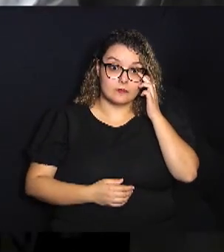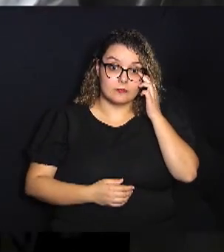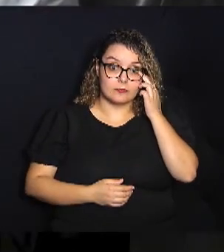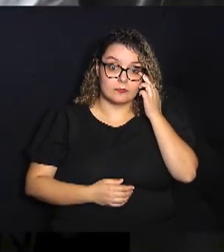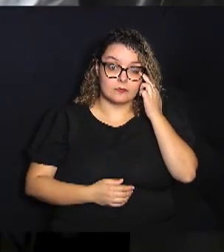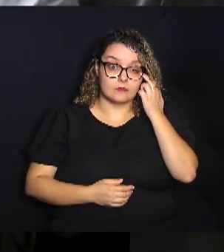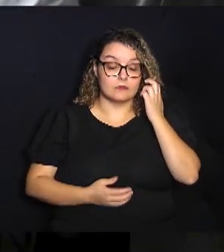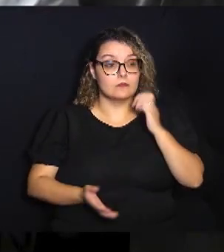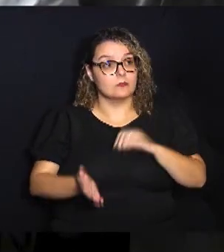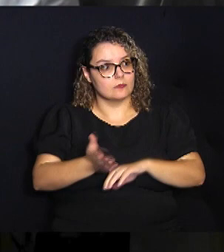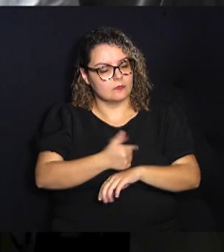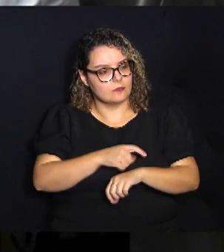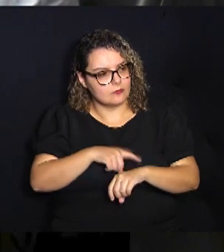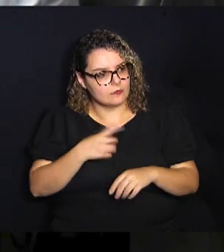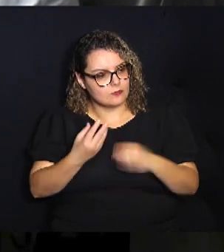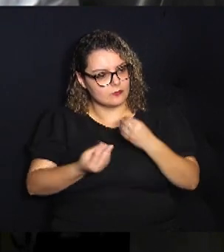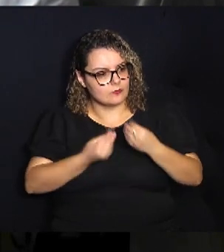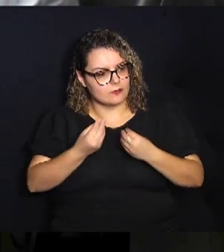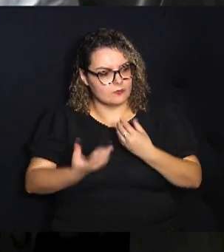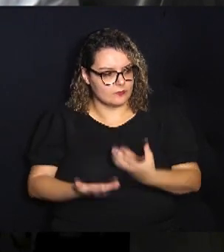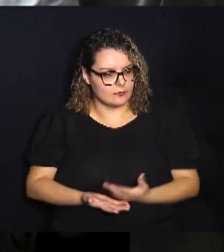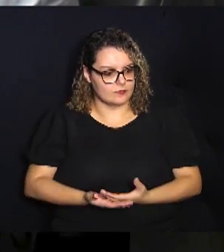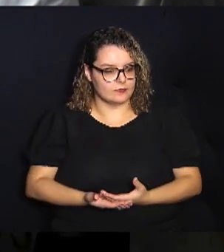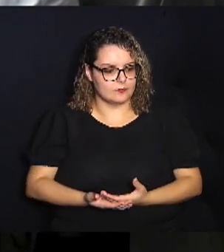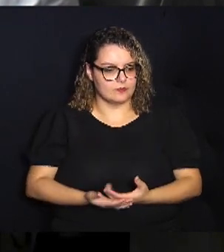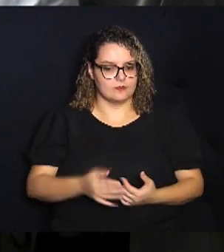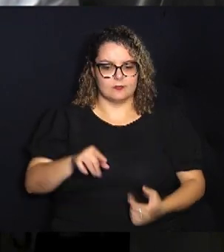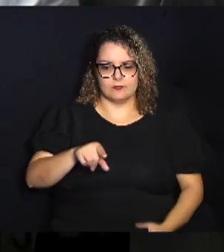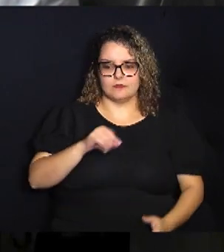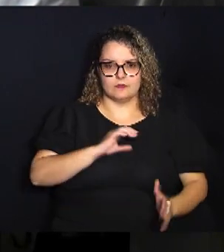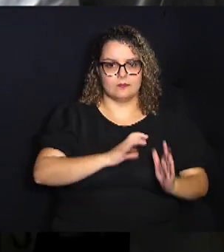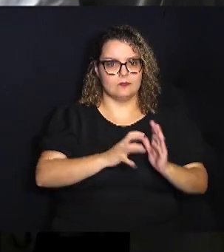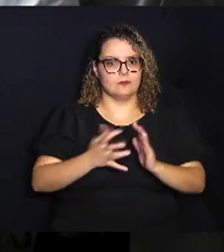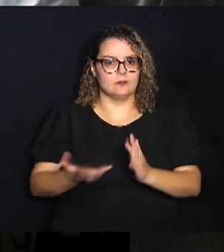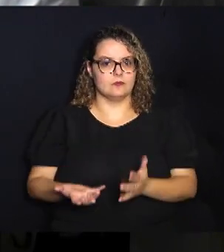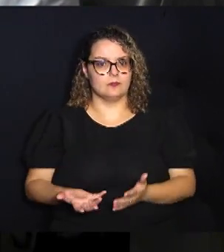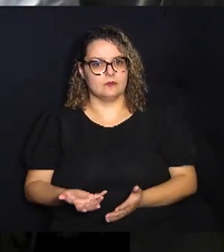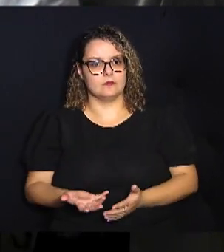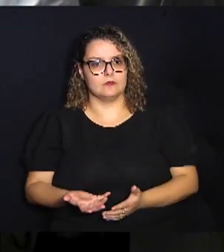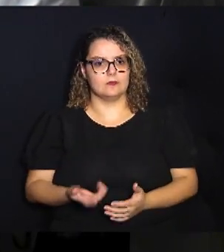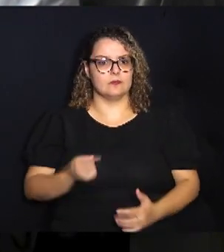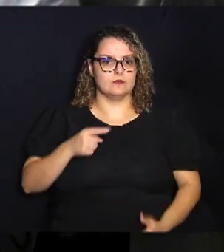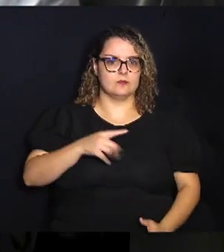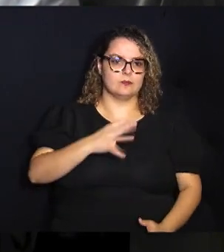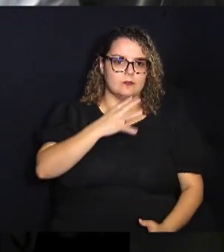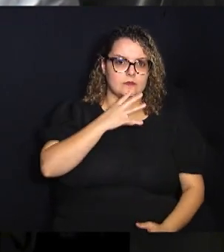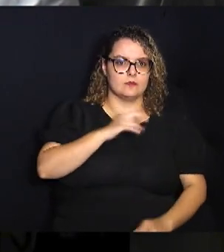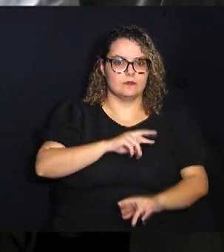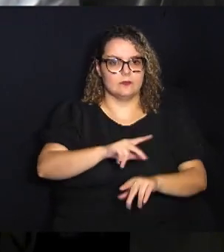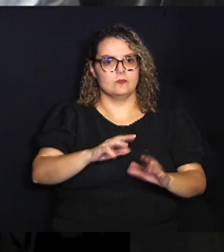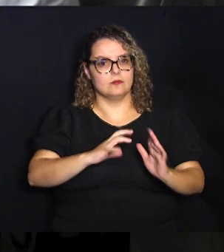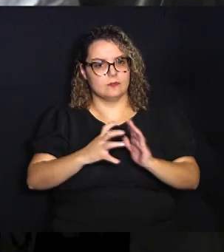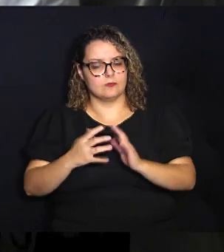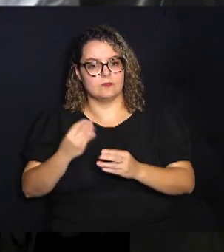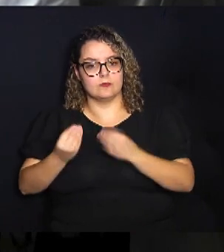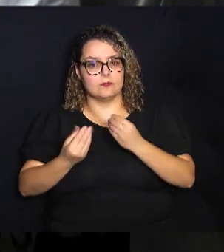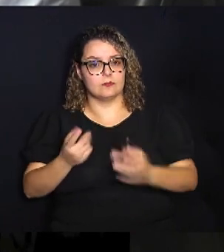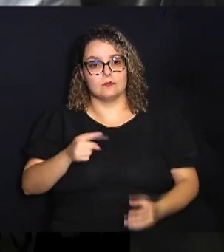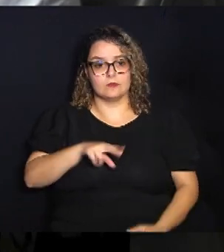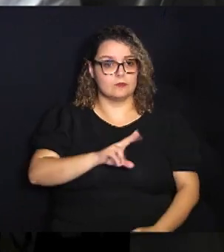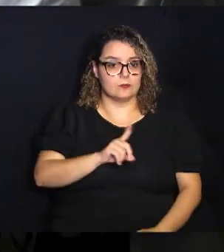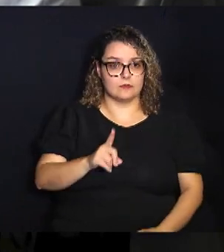antes desse momento, como foi assim, olha, eu vou escolher um partido, você foi conhecer vários partidos, ou não, até